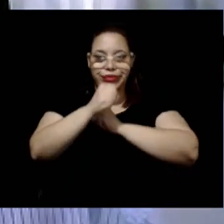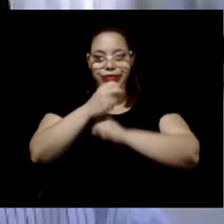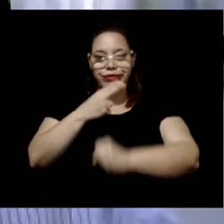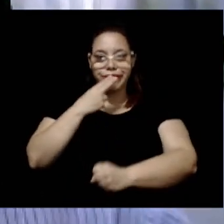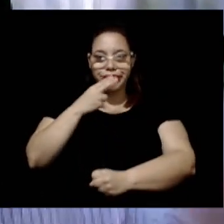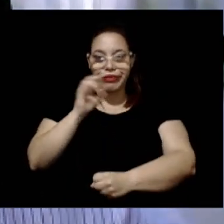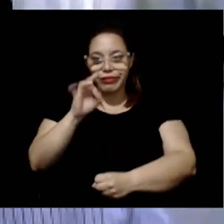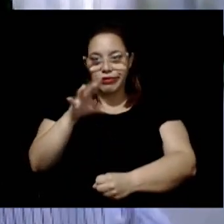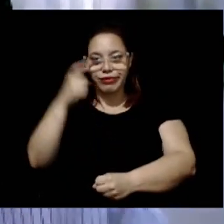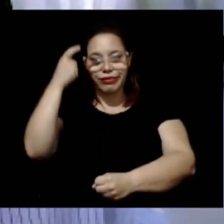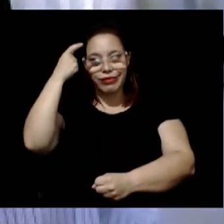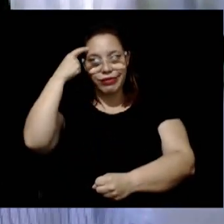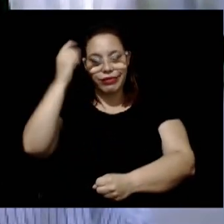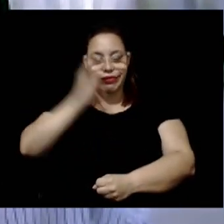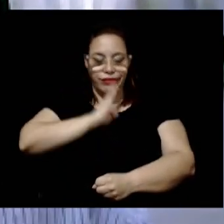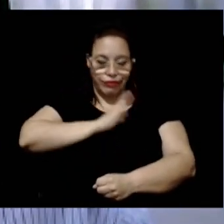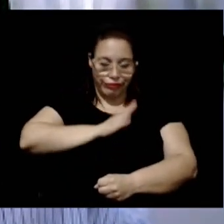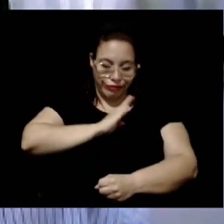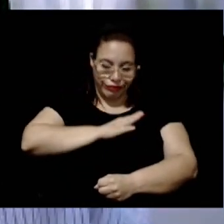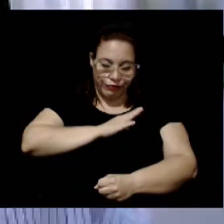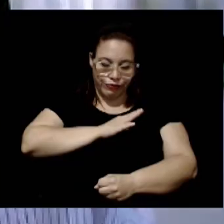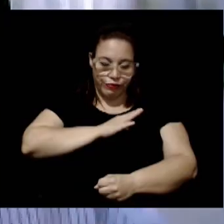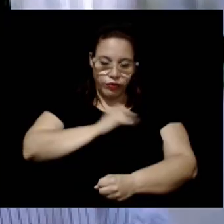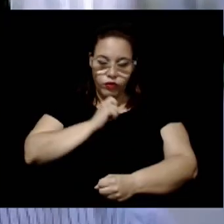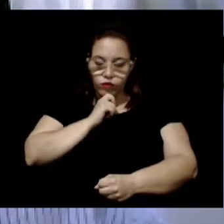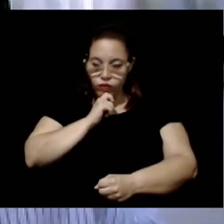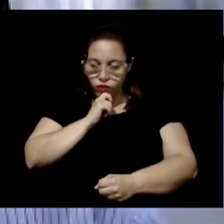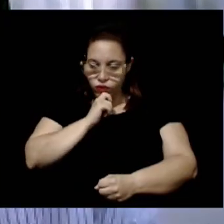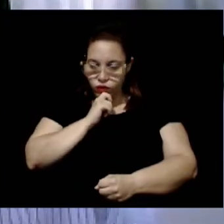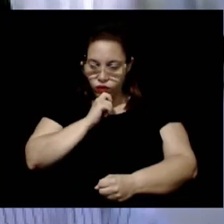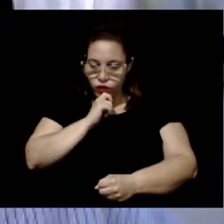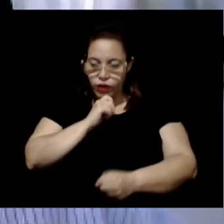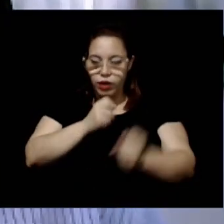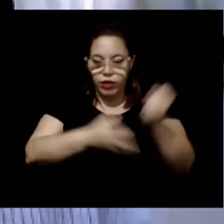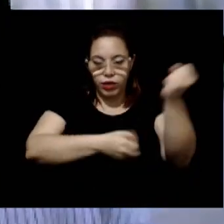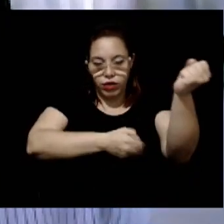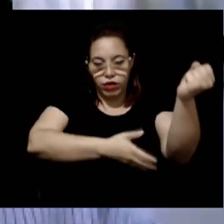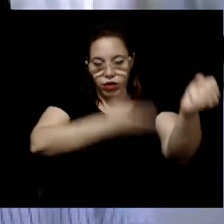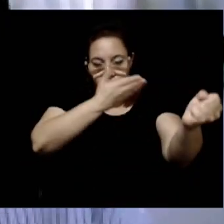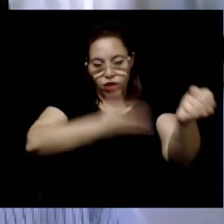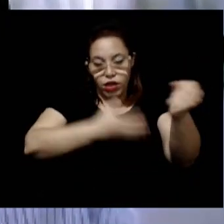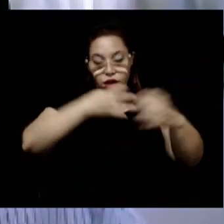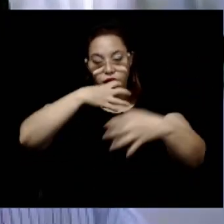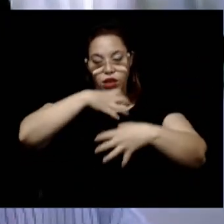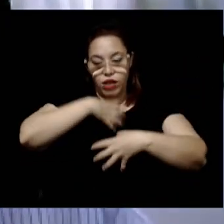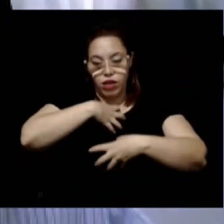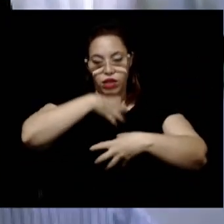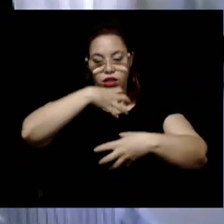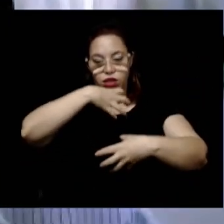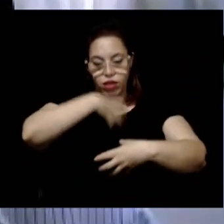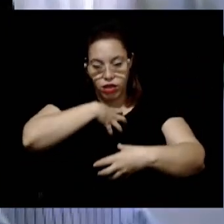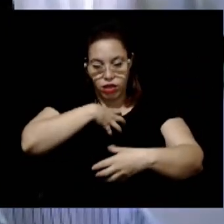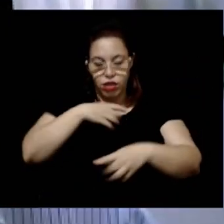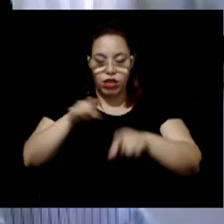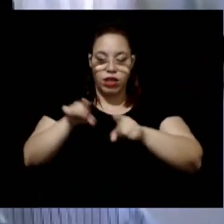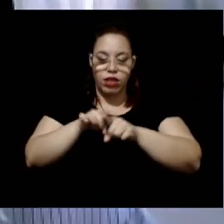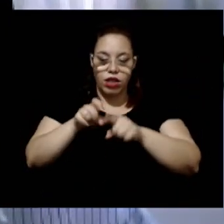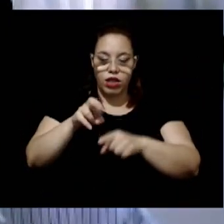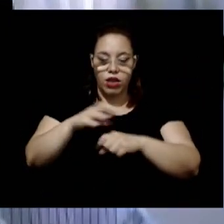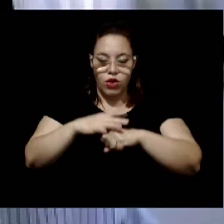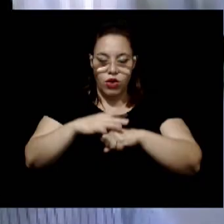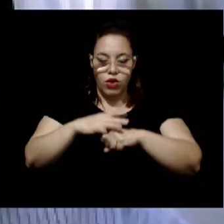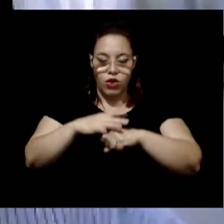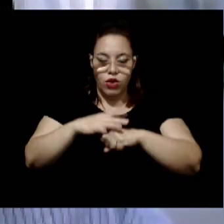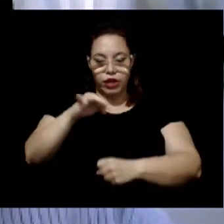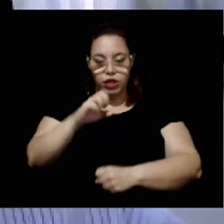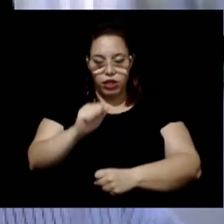em coração, pensando em pressão, pensando em pulmão, mas também na doença reumática. O tabagismo é um